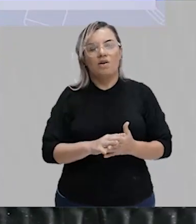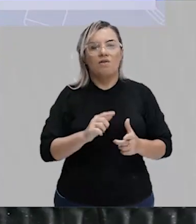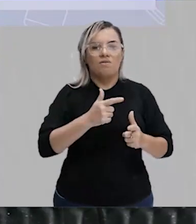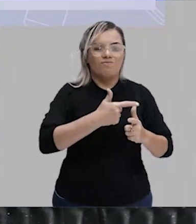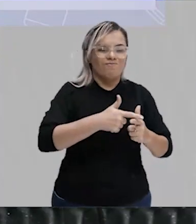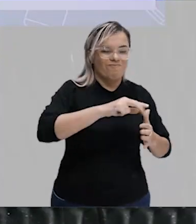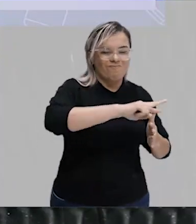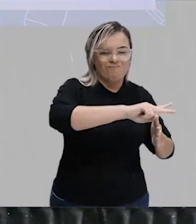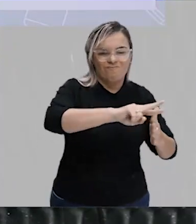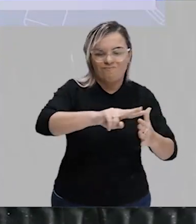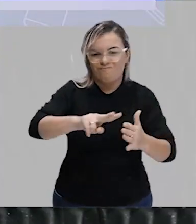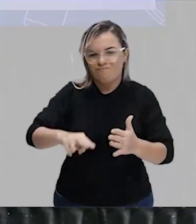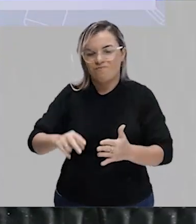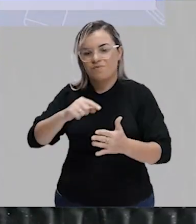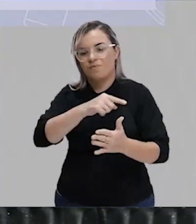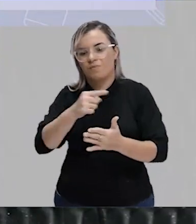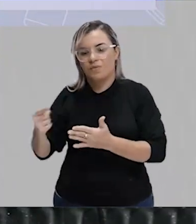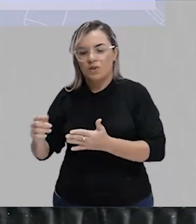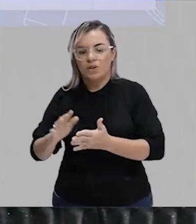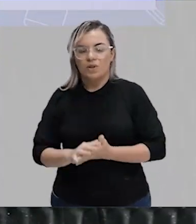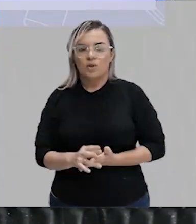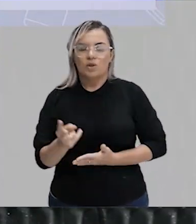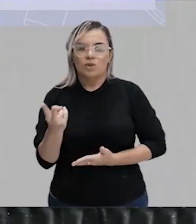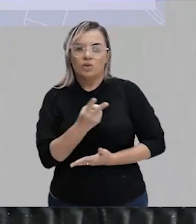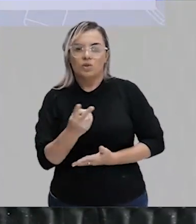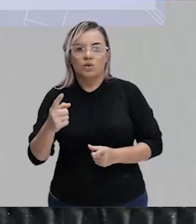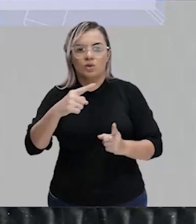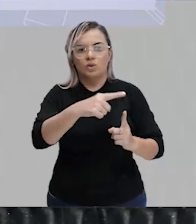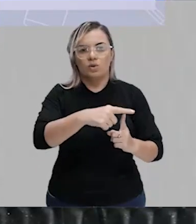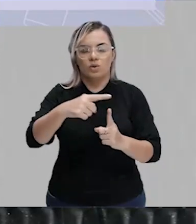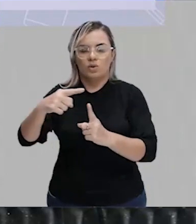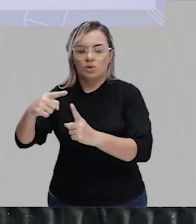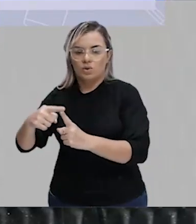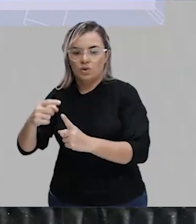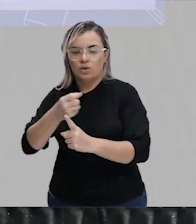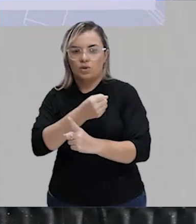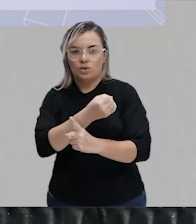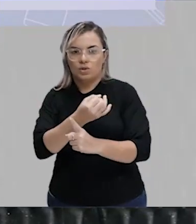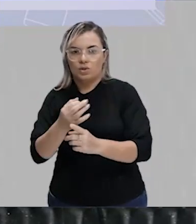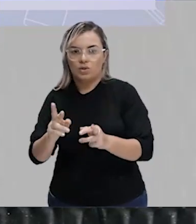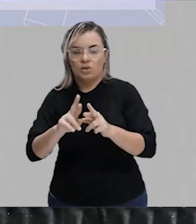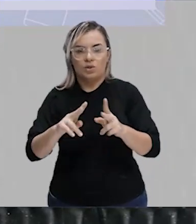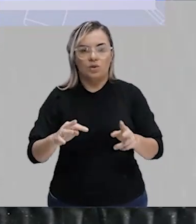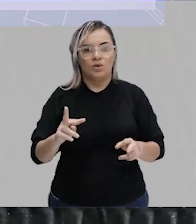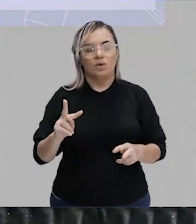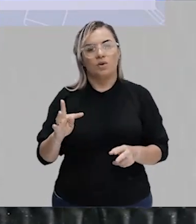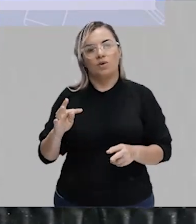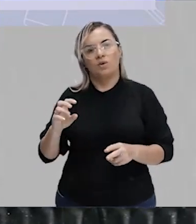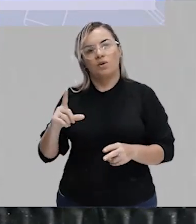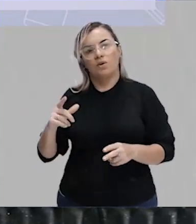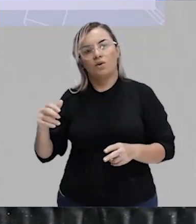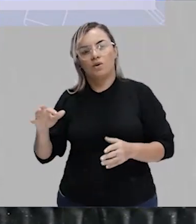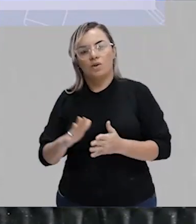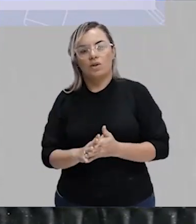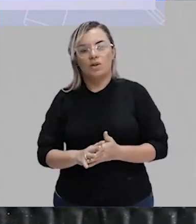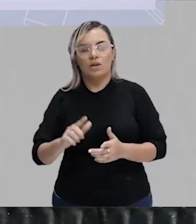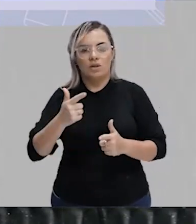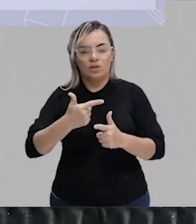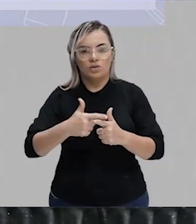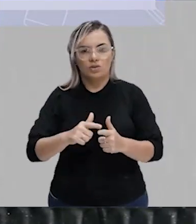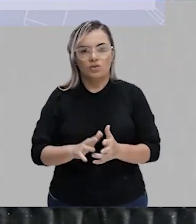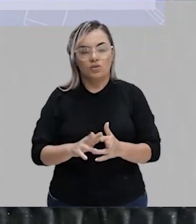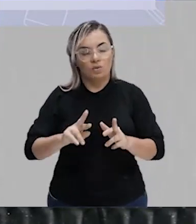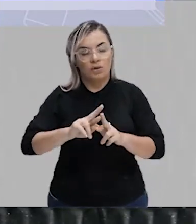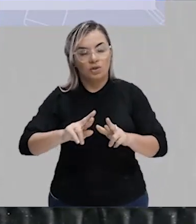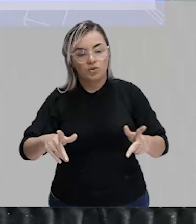eu tenho dois tipos de ovos com quantidades diferentes de vitelo, os dois vão se dividir de forma diferente,